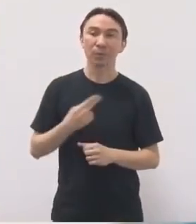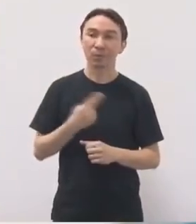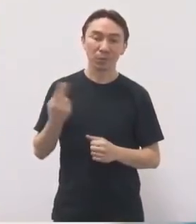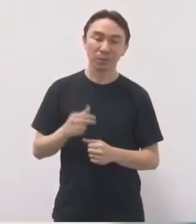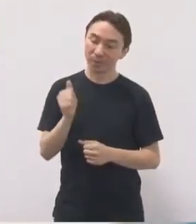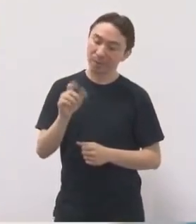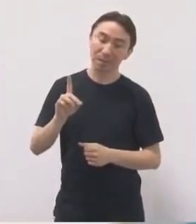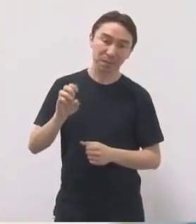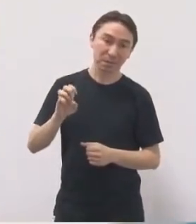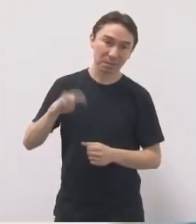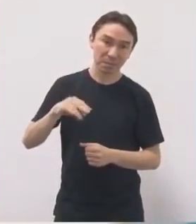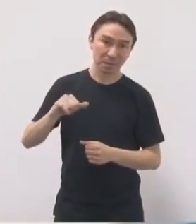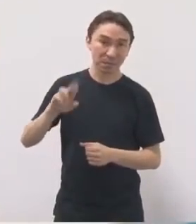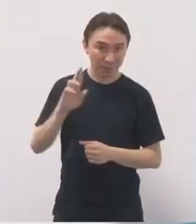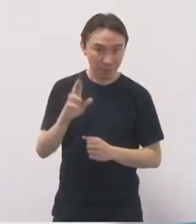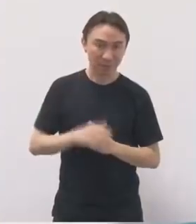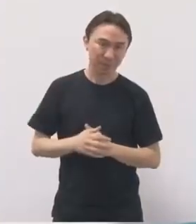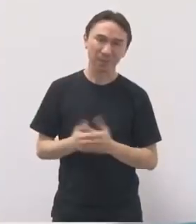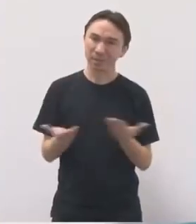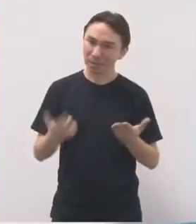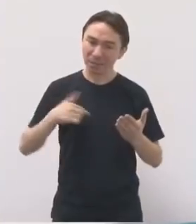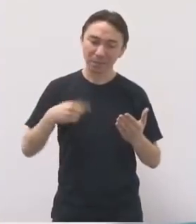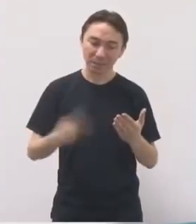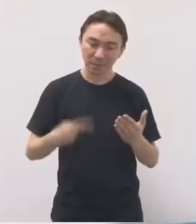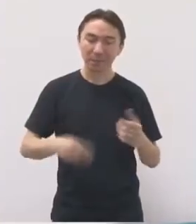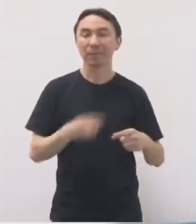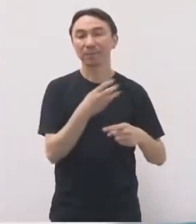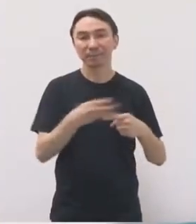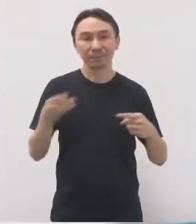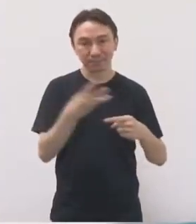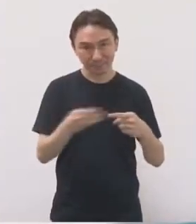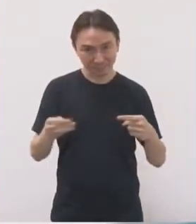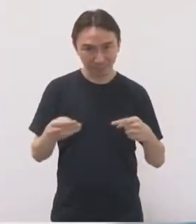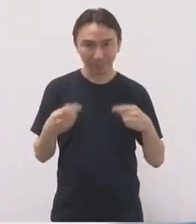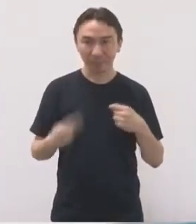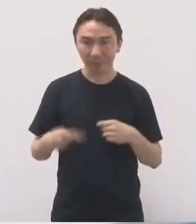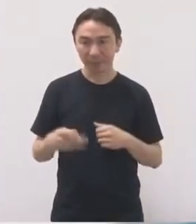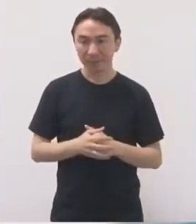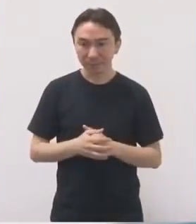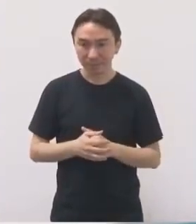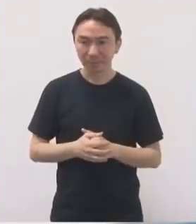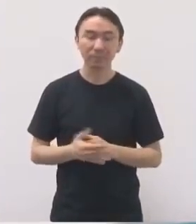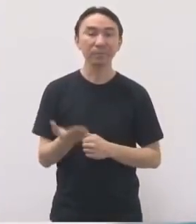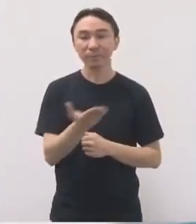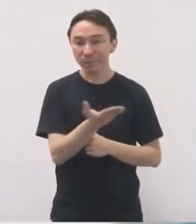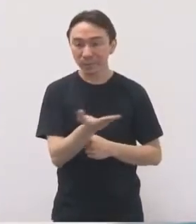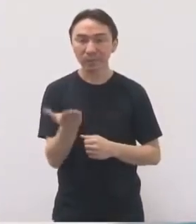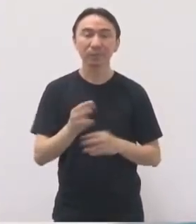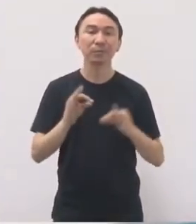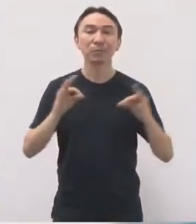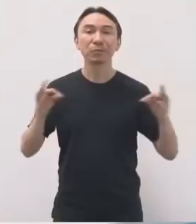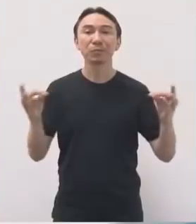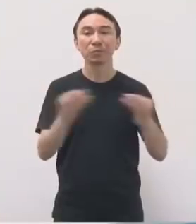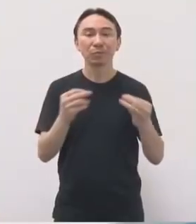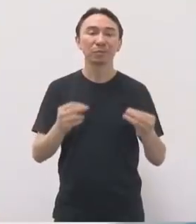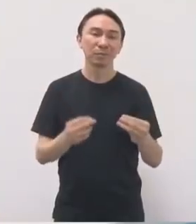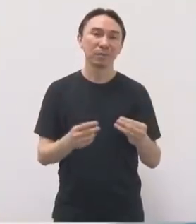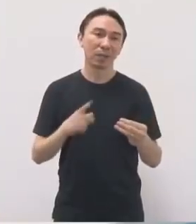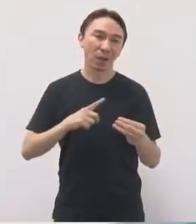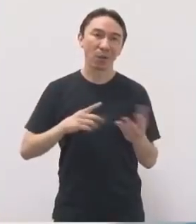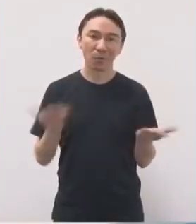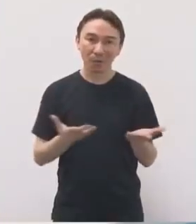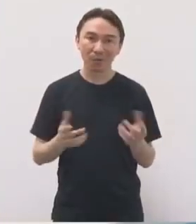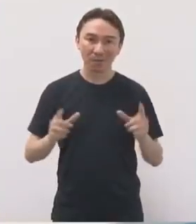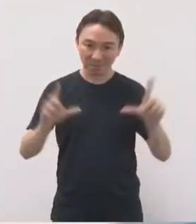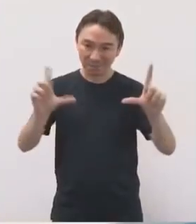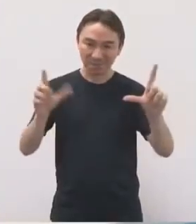curricular e gestor de práticas educativas aqui da EFAP. Então eu quero desejar a vocês todos que estão nos assistindo